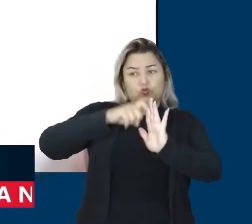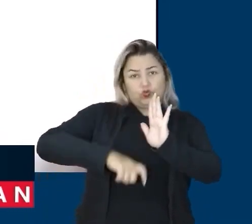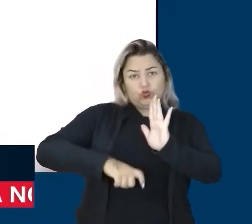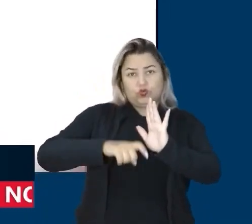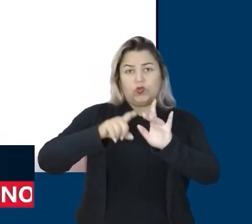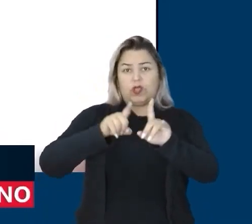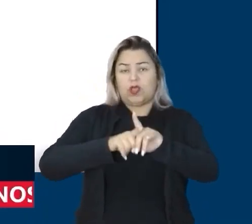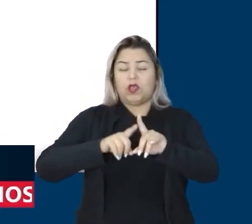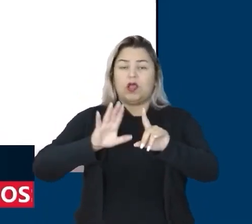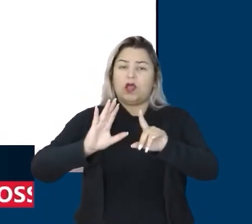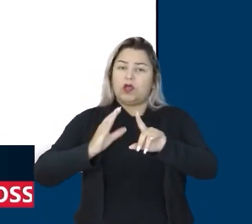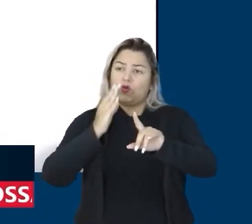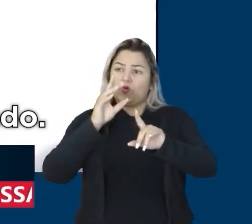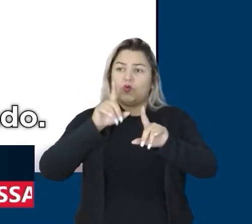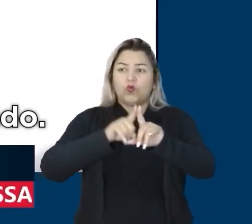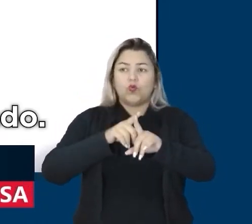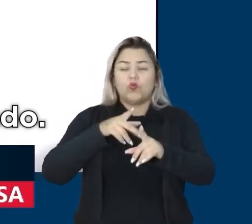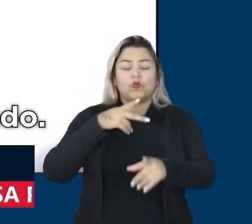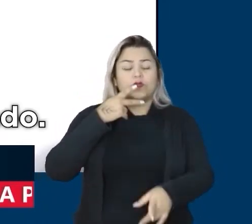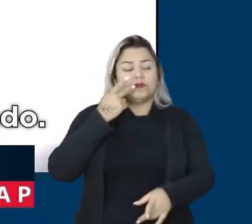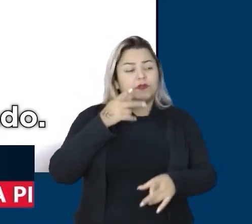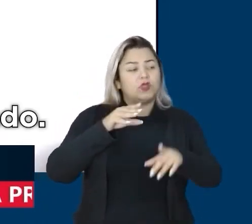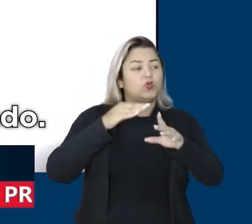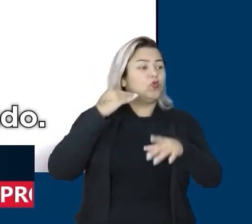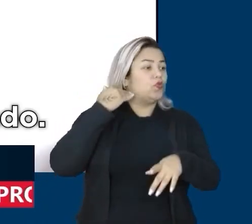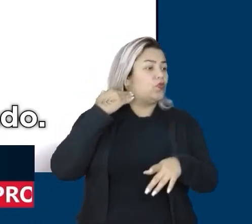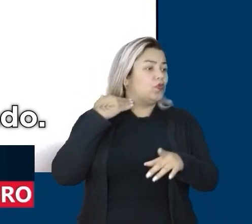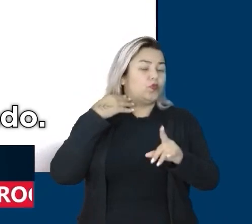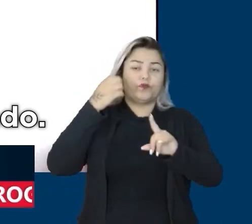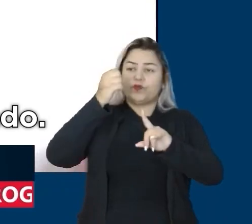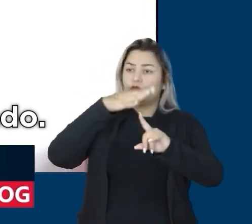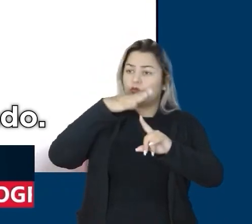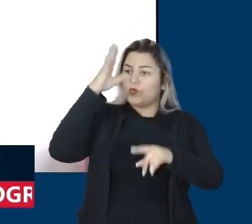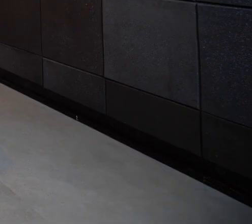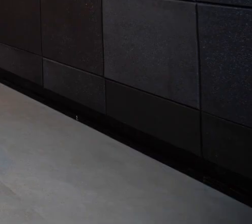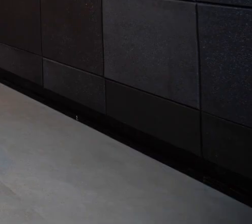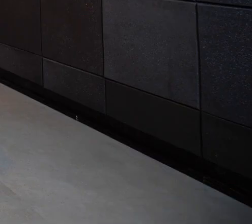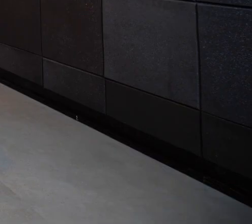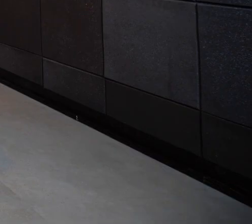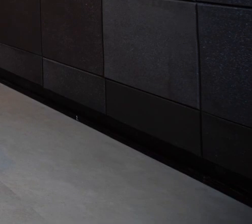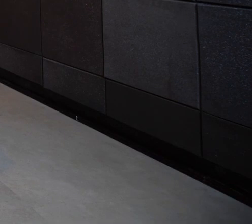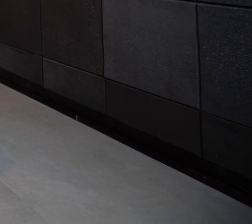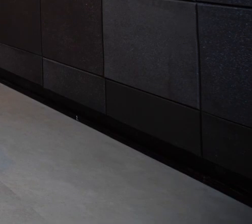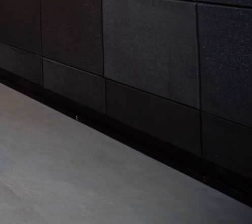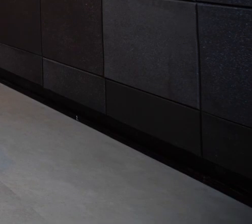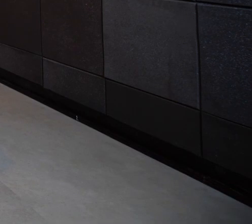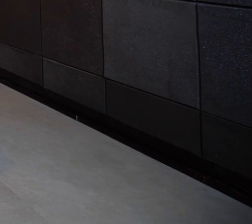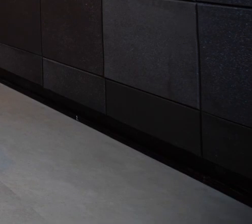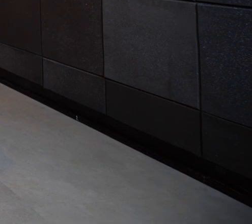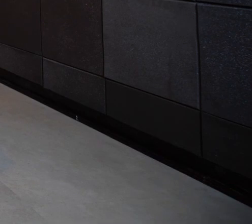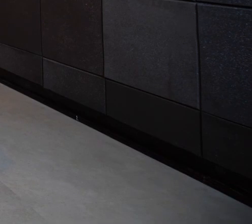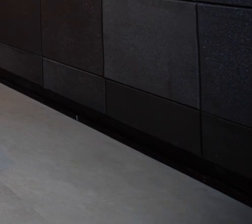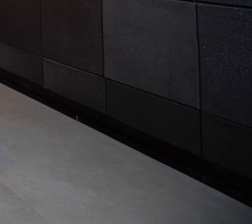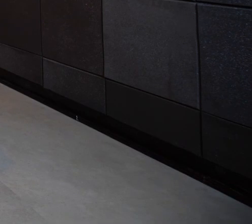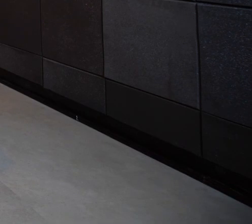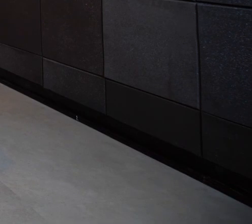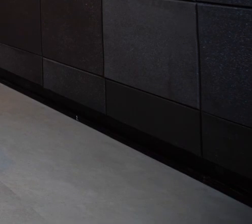todo critica esses juros altos que o Banco Central aqui do Brasil tem praticado.